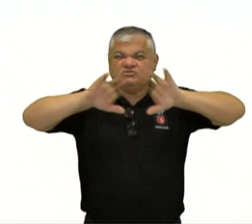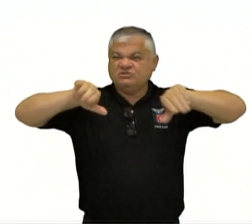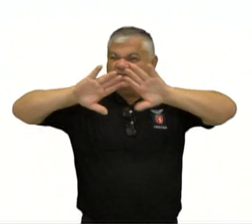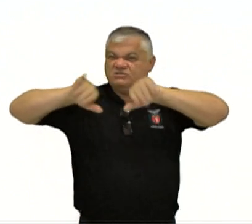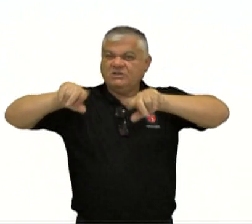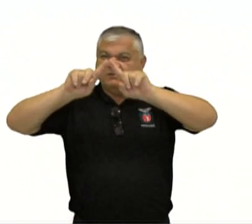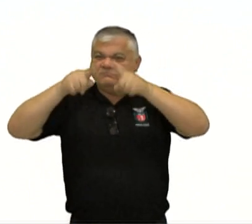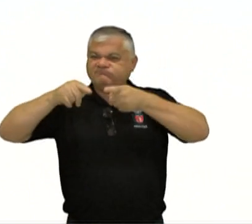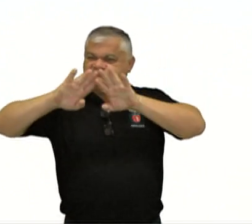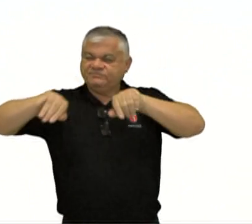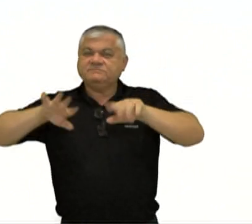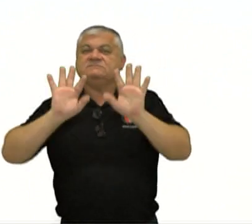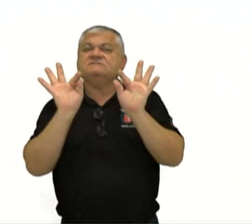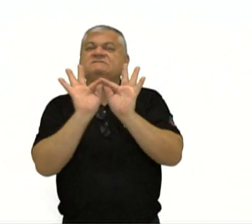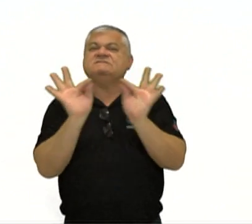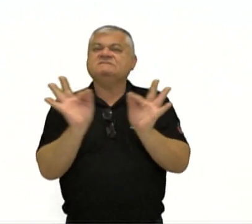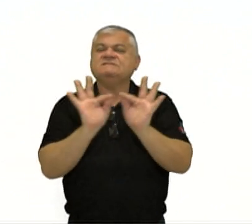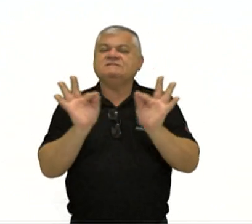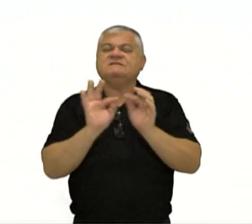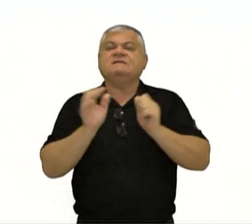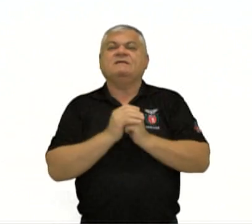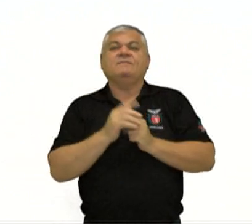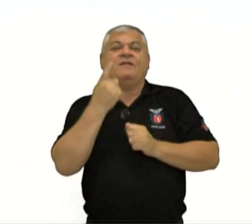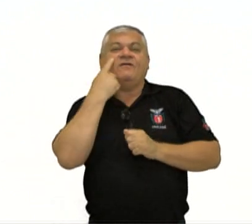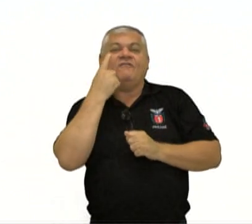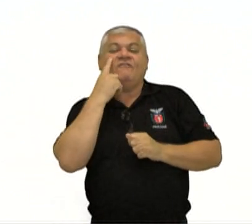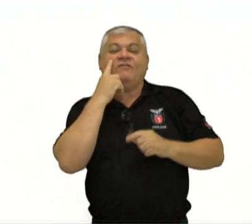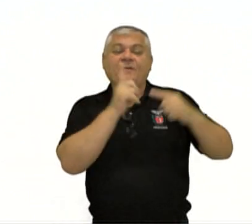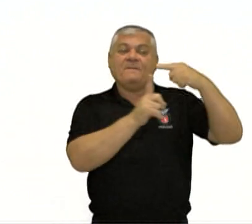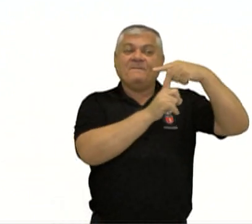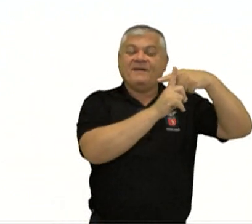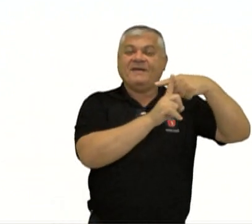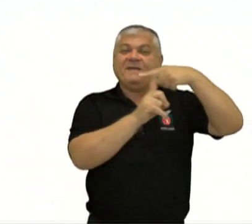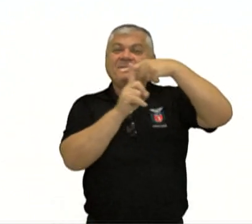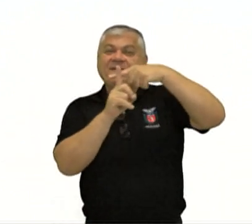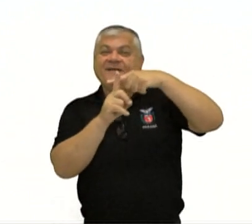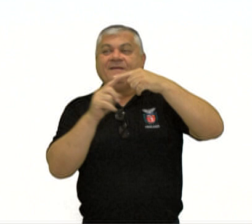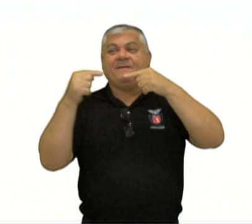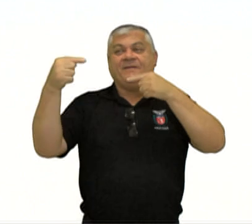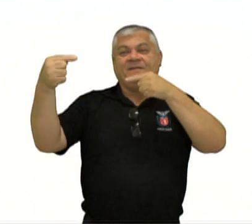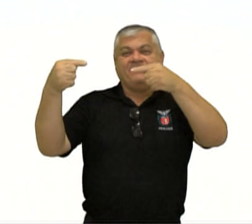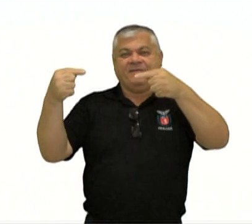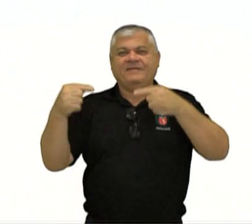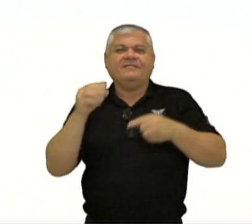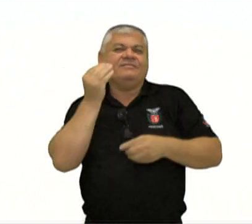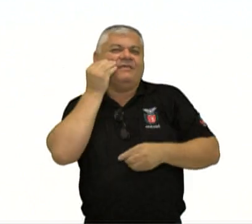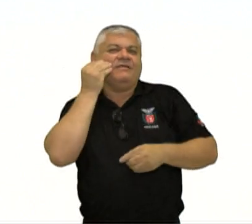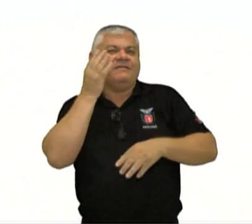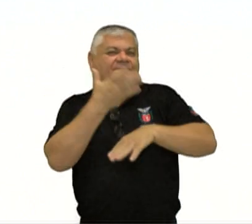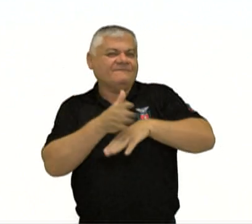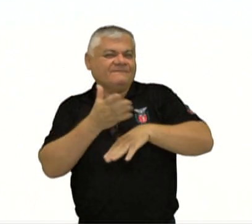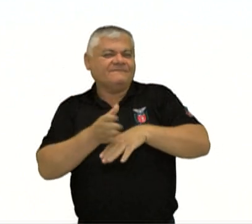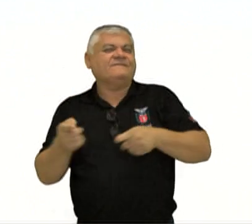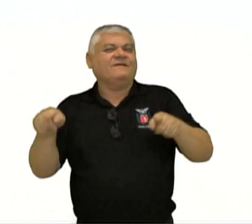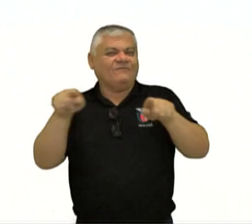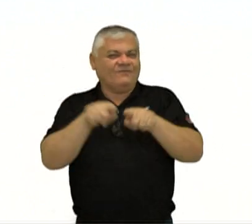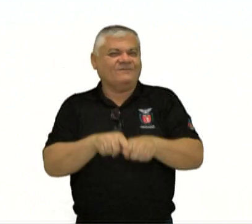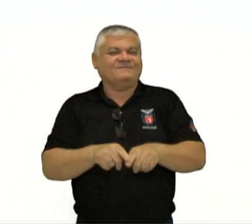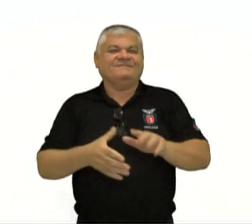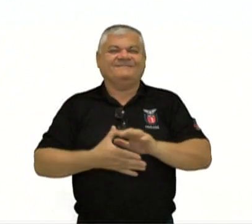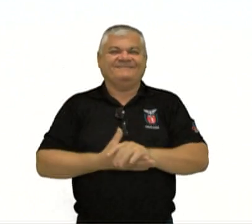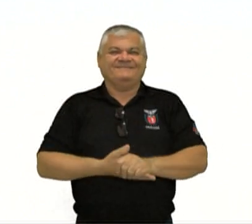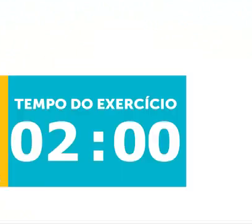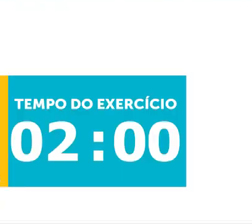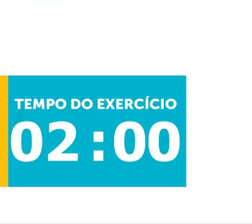forma simplificada, usa a propriedade comutativa se você achar que é interessante e encontra a solução dele. A gente já volta.